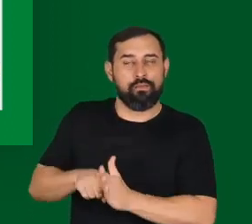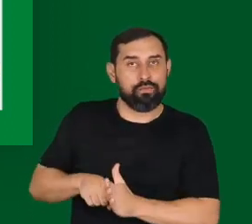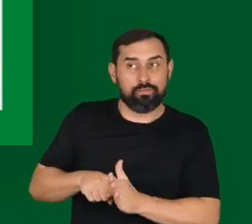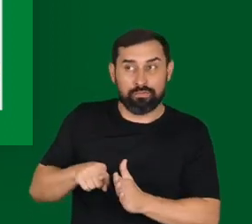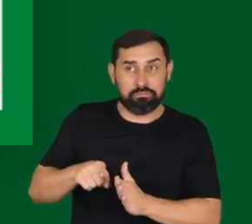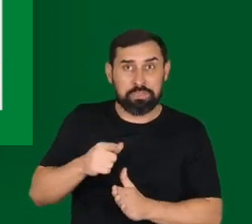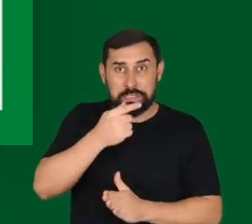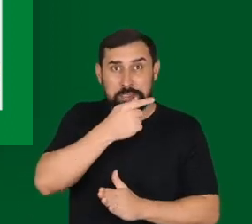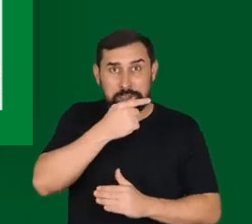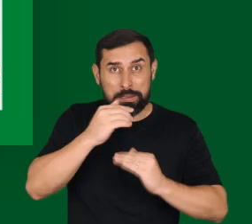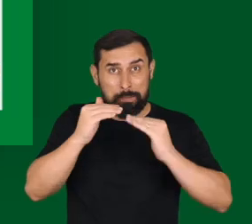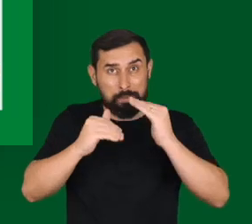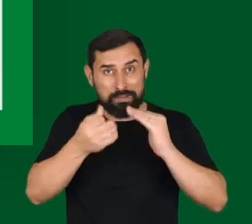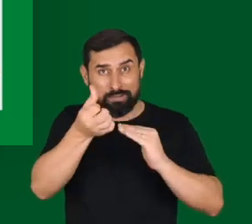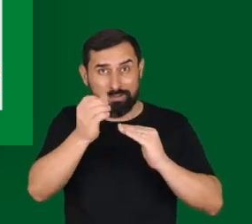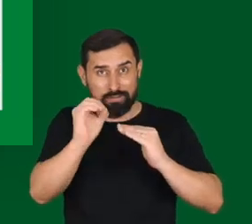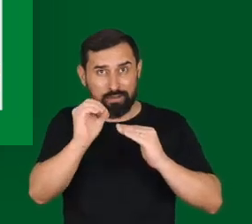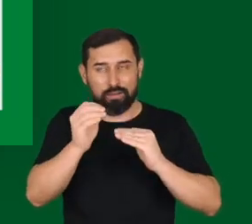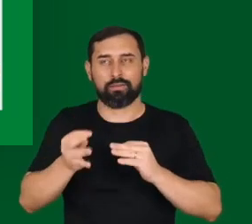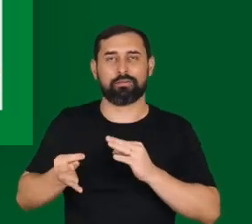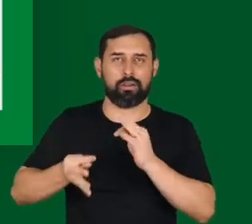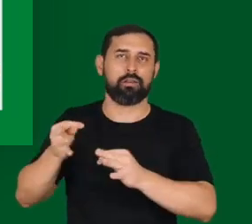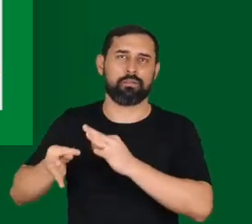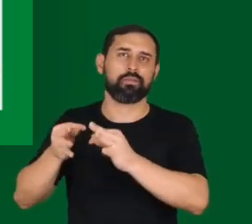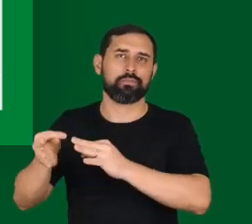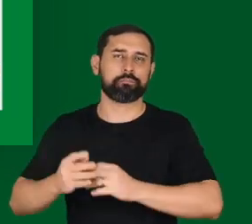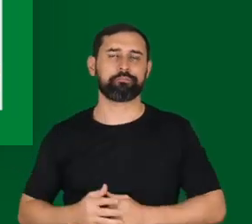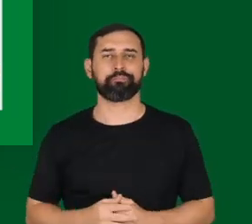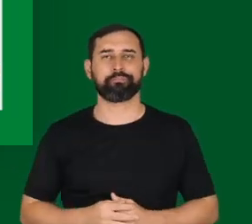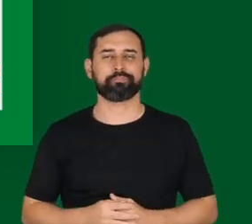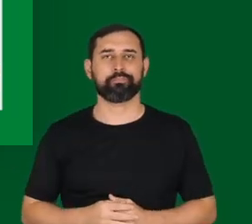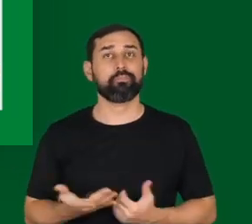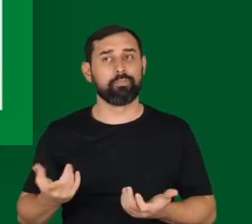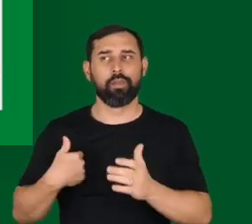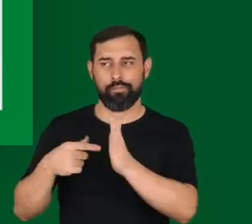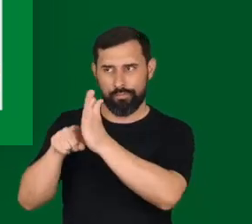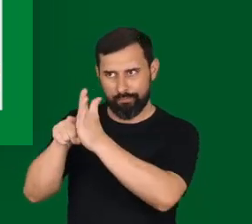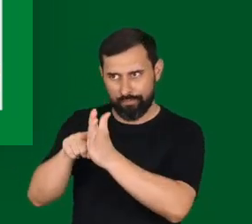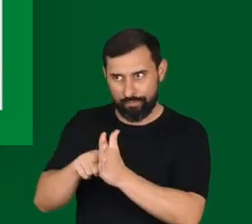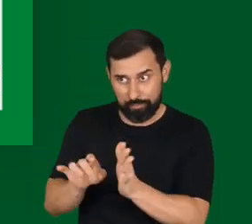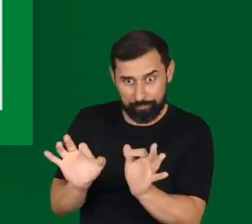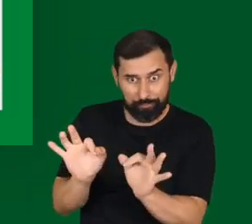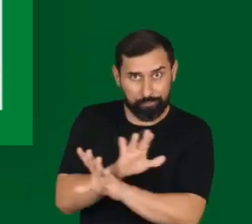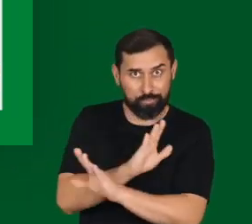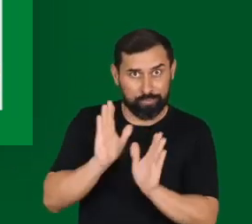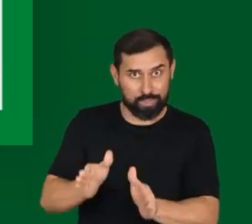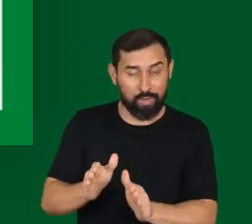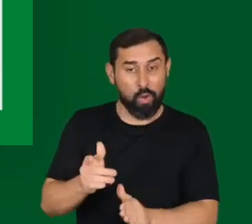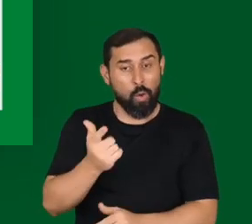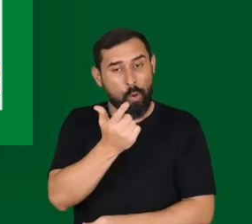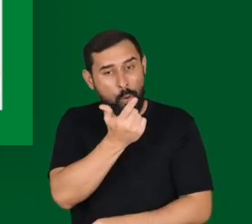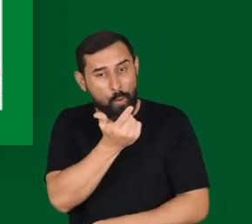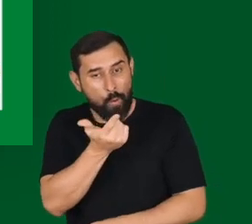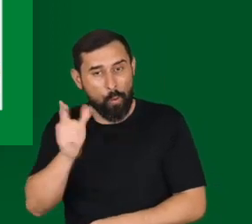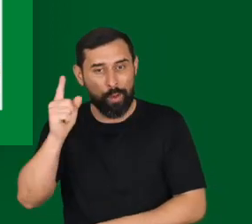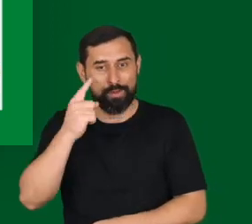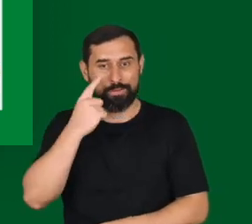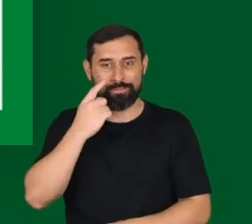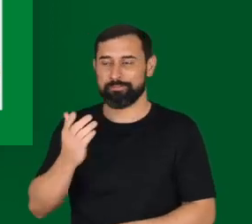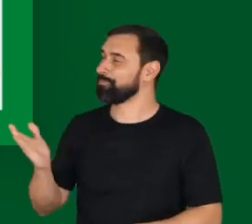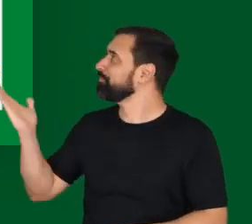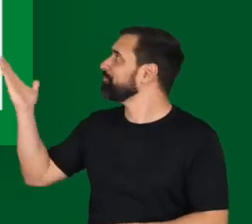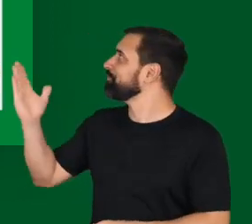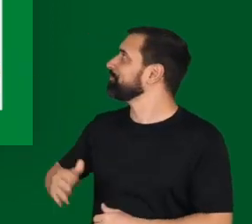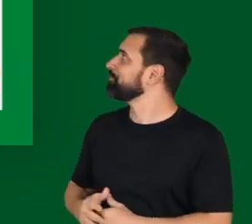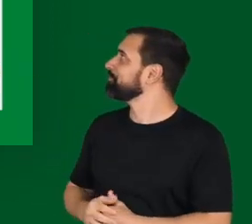se tiver abaixo de 60, a gente vai tratar. Além dessa avaliação, a gente vai avaliar o Glasgow.